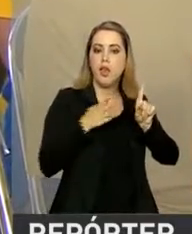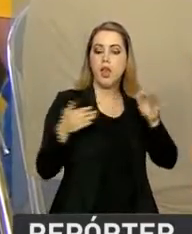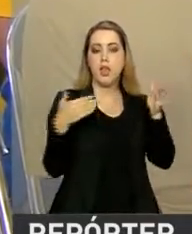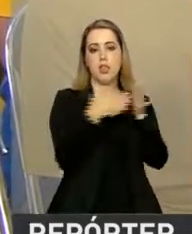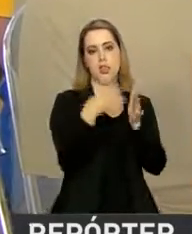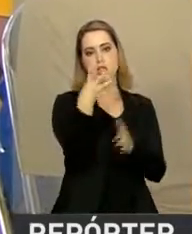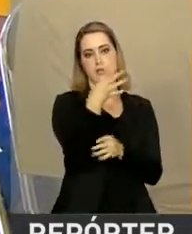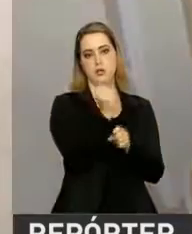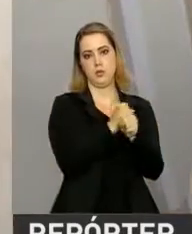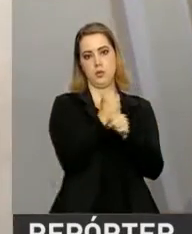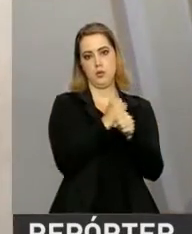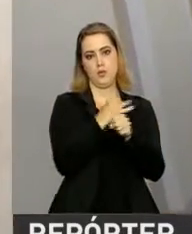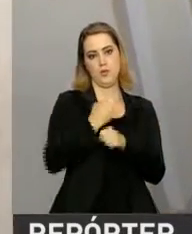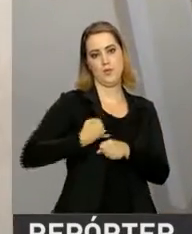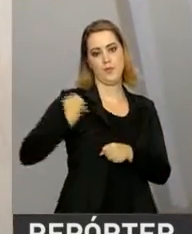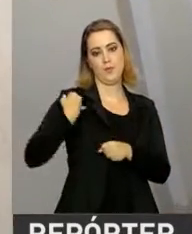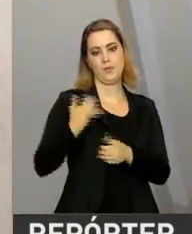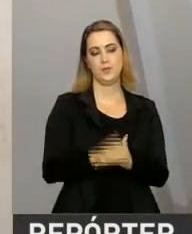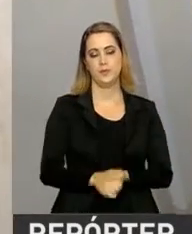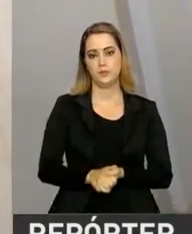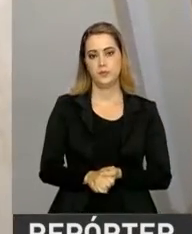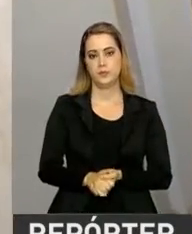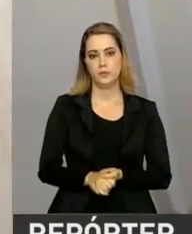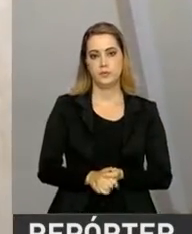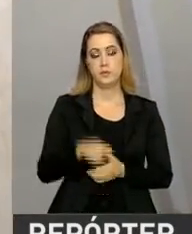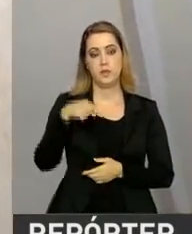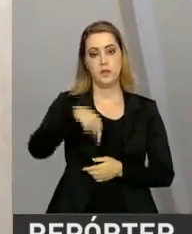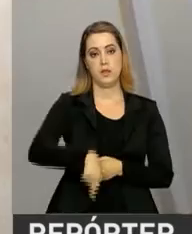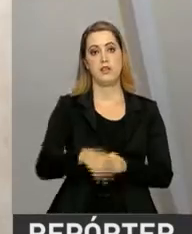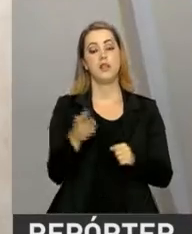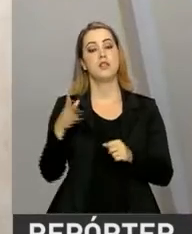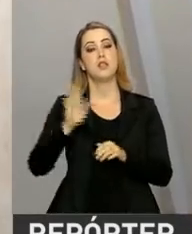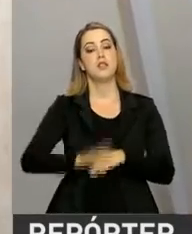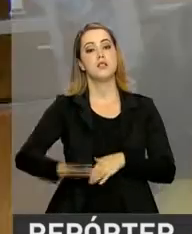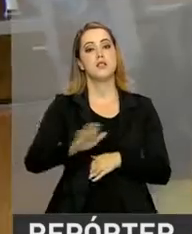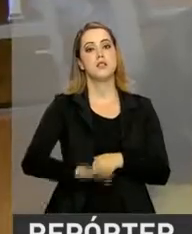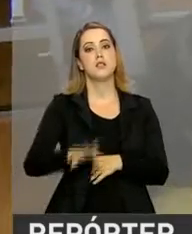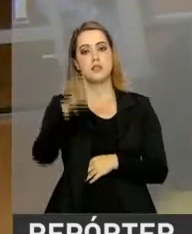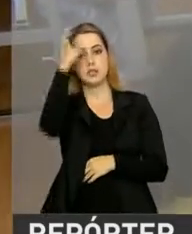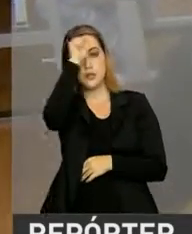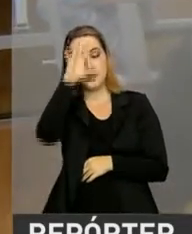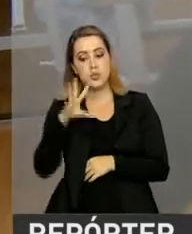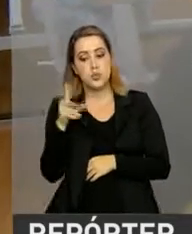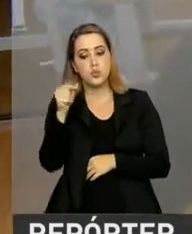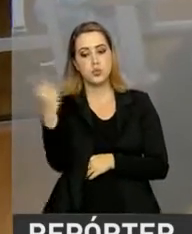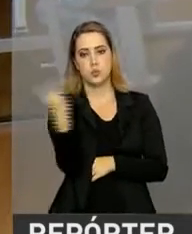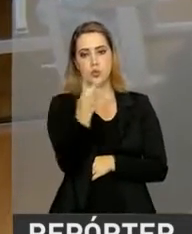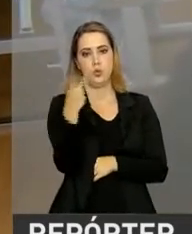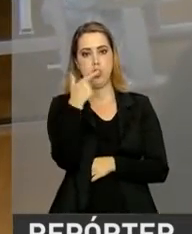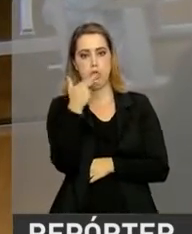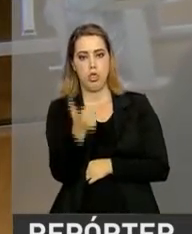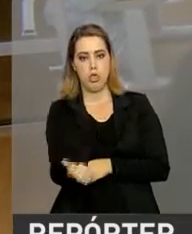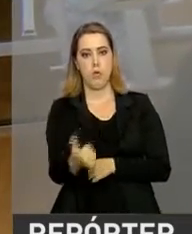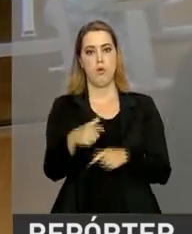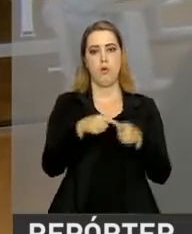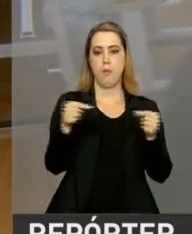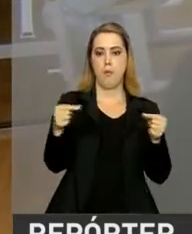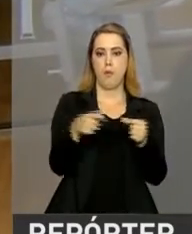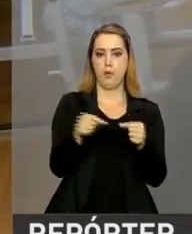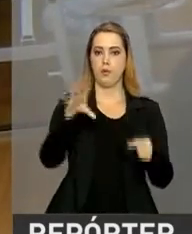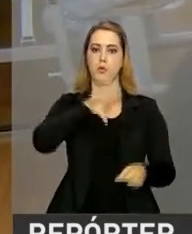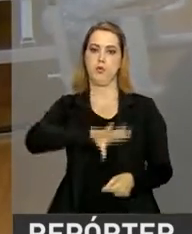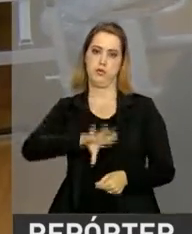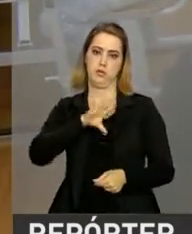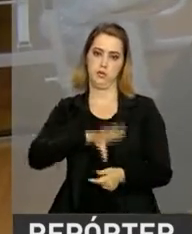4 anos de idade por aqui as crianças aprendem tudo em dois idiomas o português e japonês e